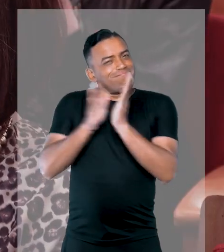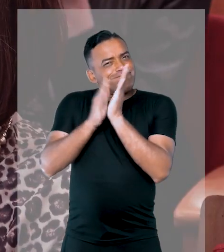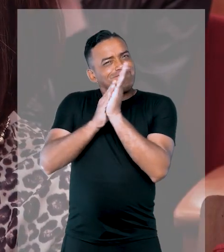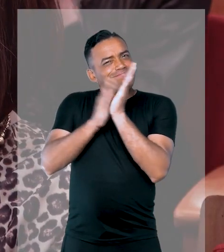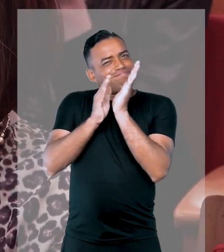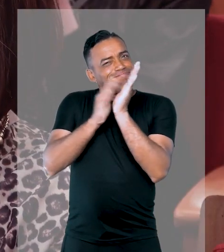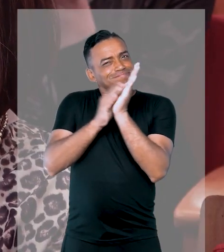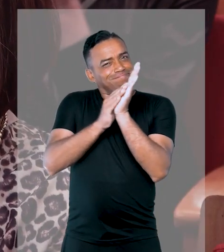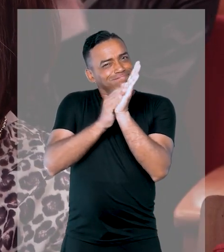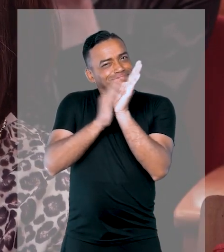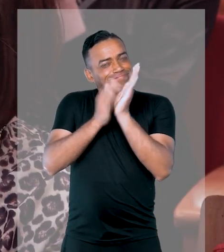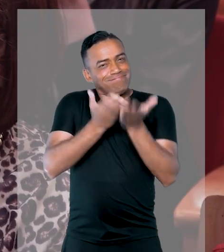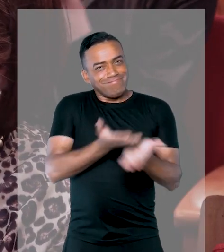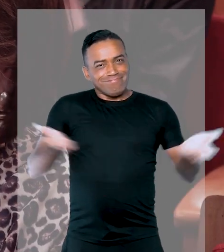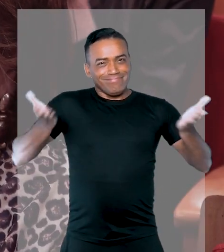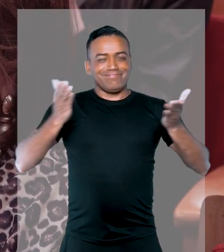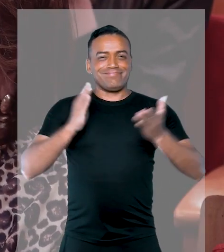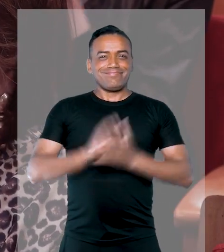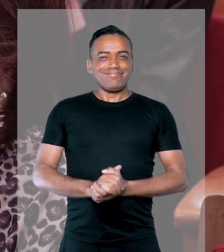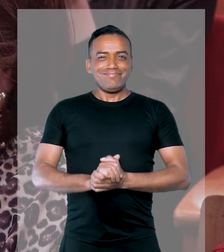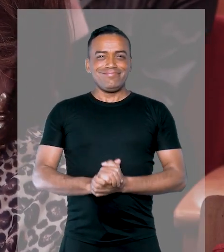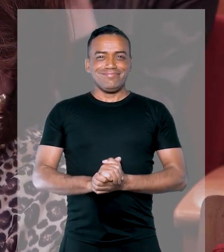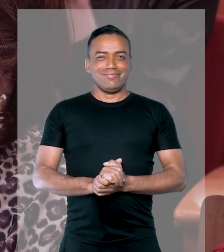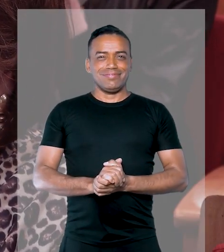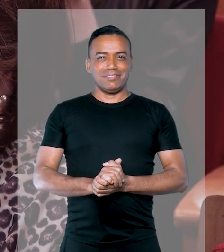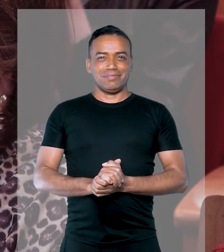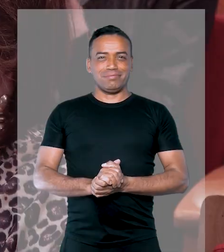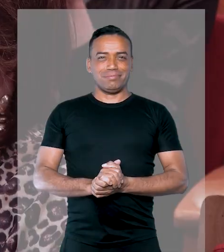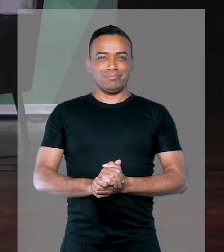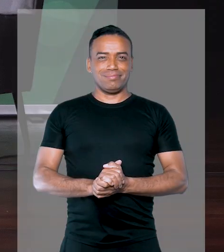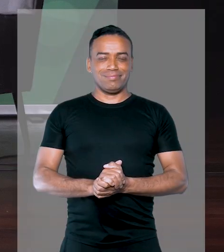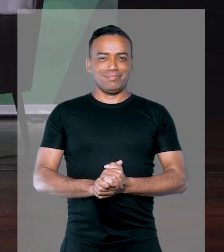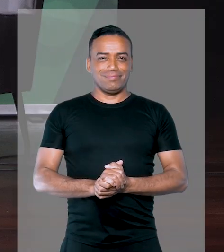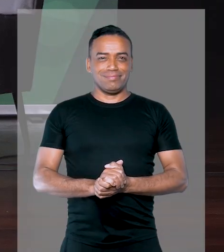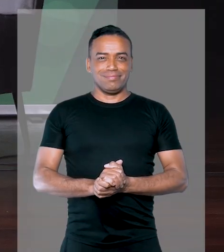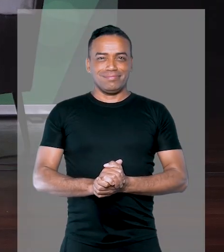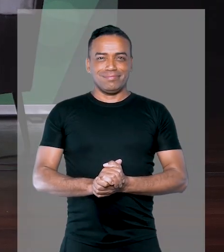O público recebe a convidada com uma salva de palmas.